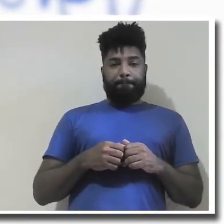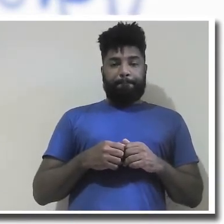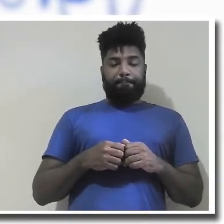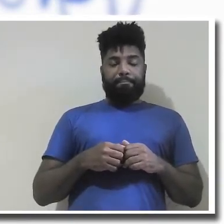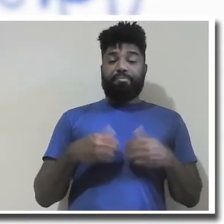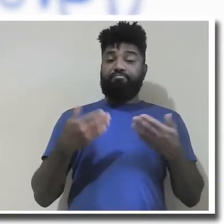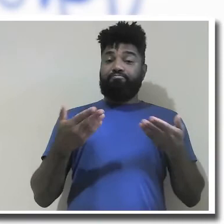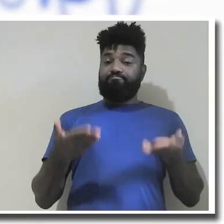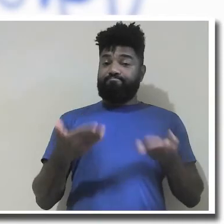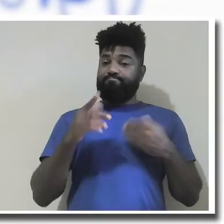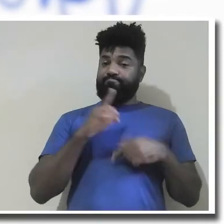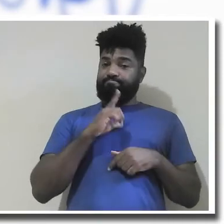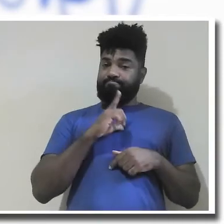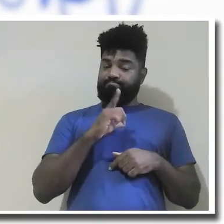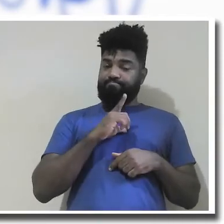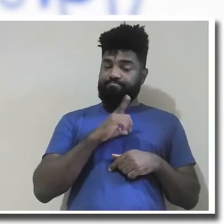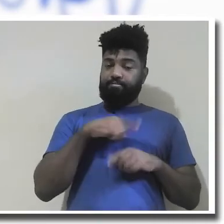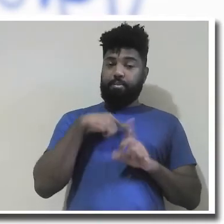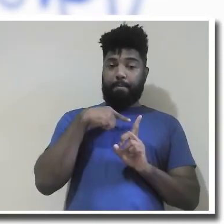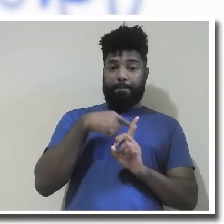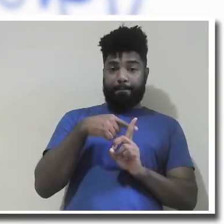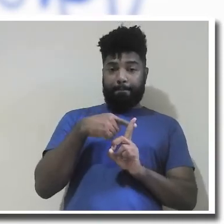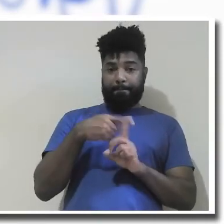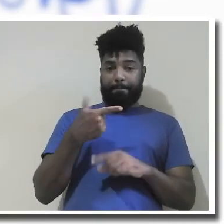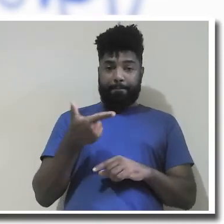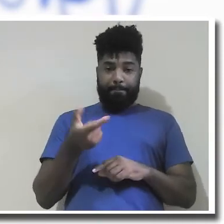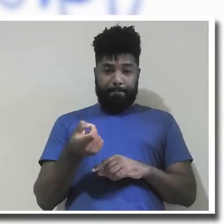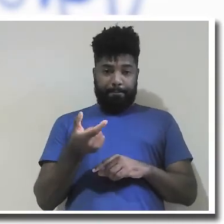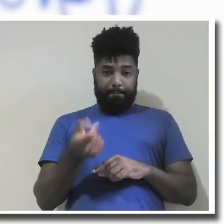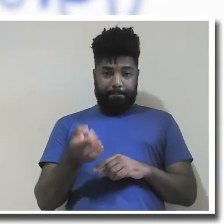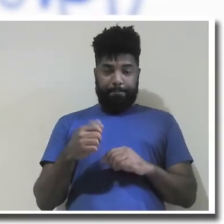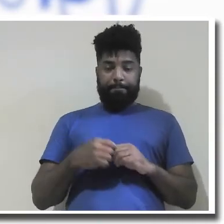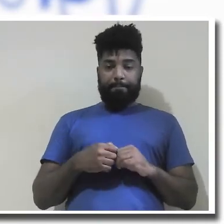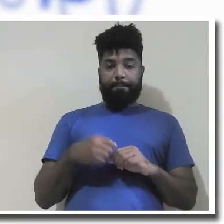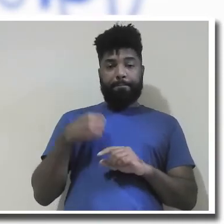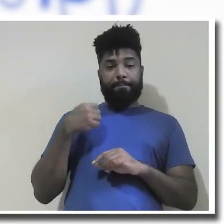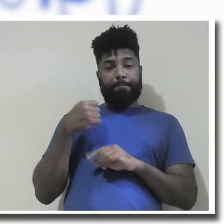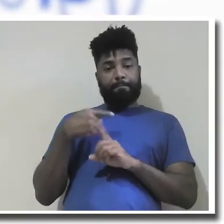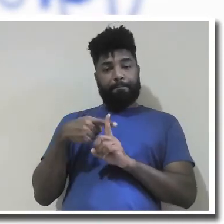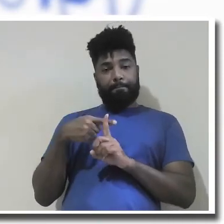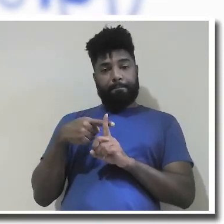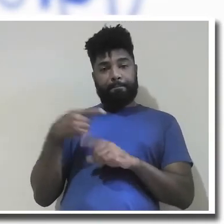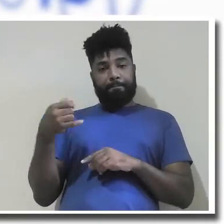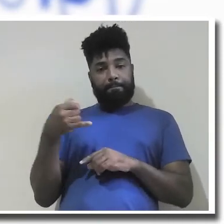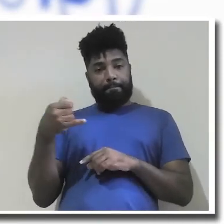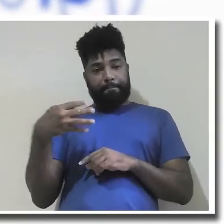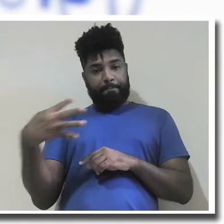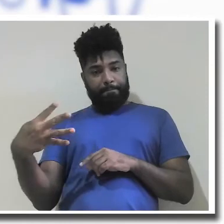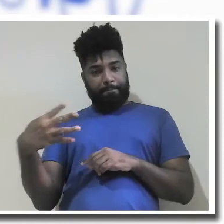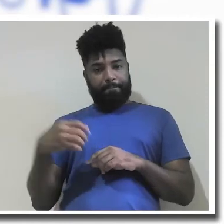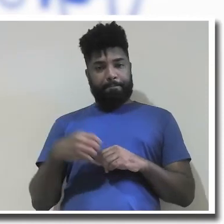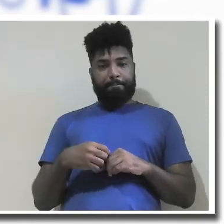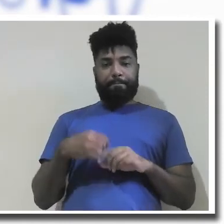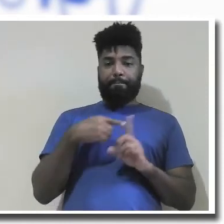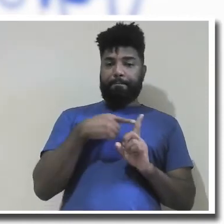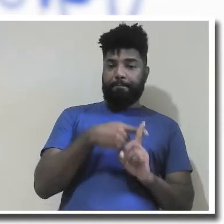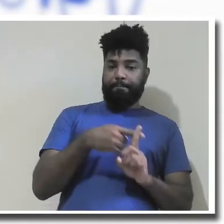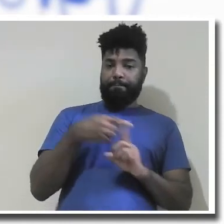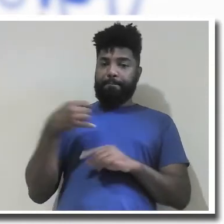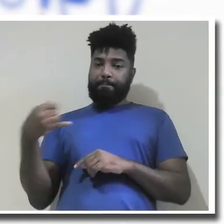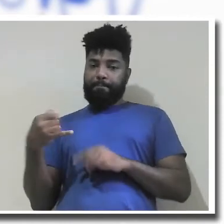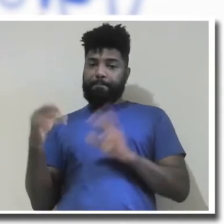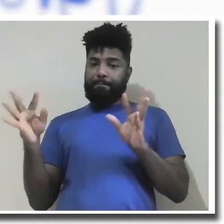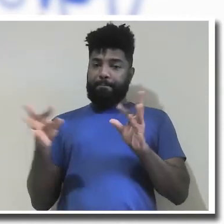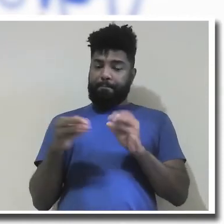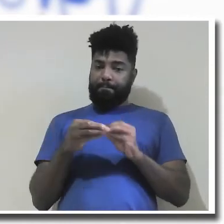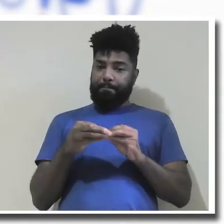Então aqui temos mais 20, mais menos 4. Mais com menos,